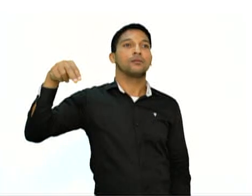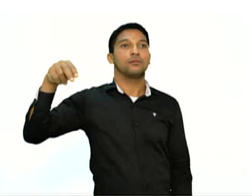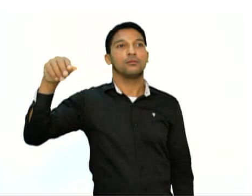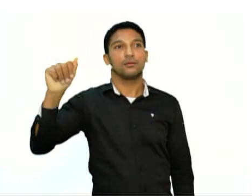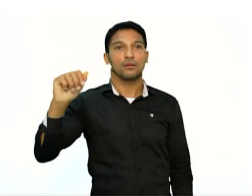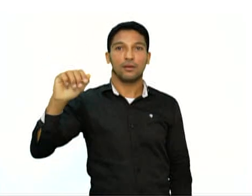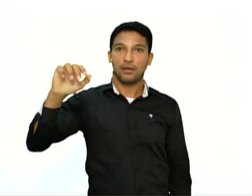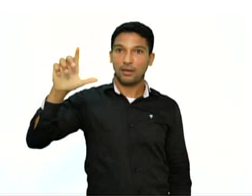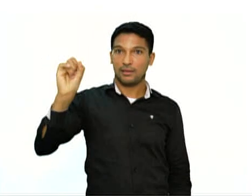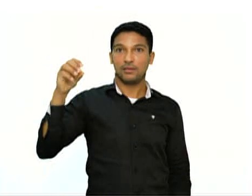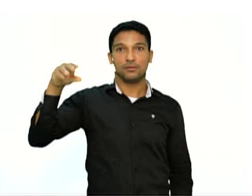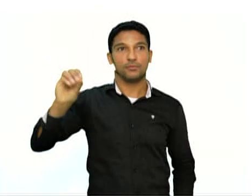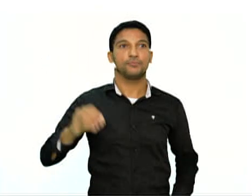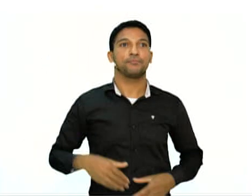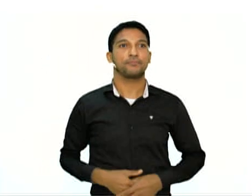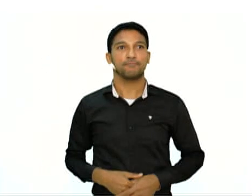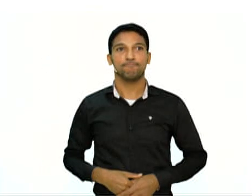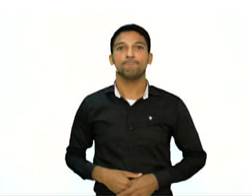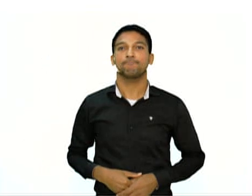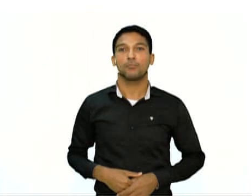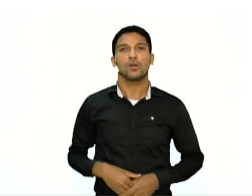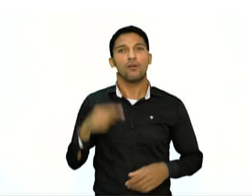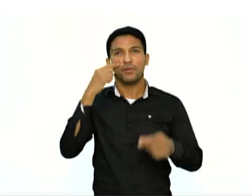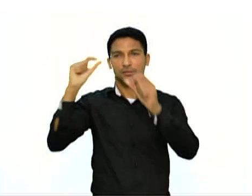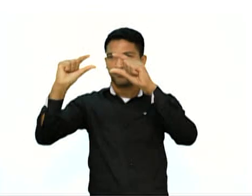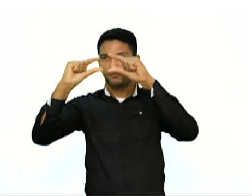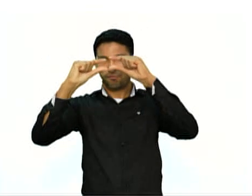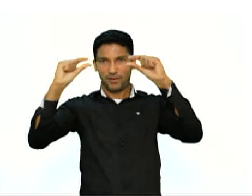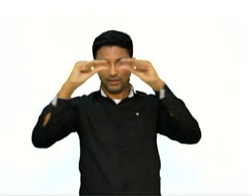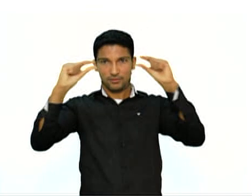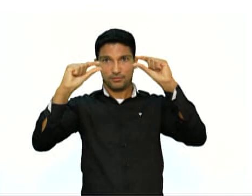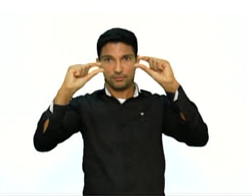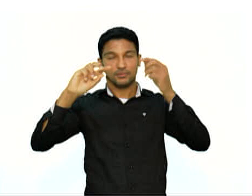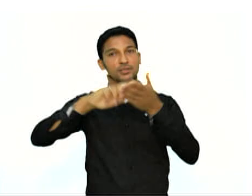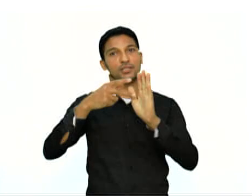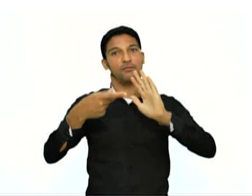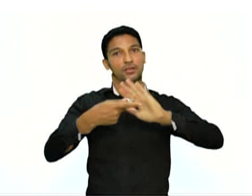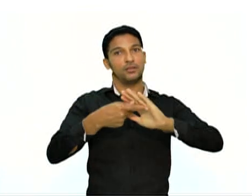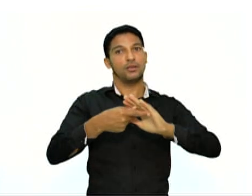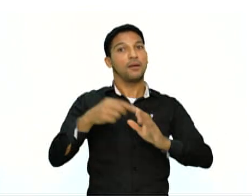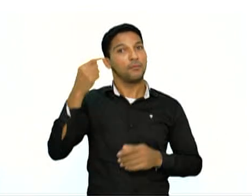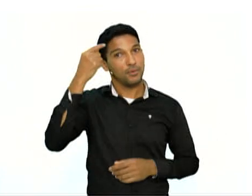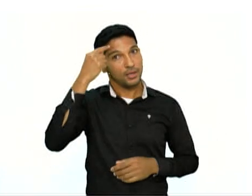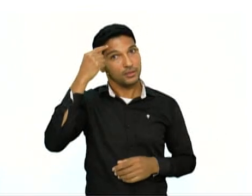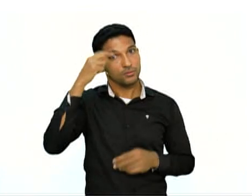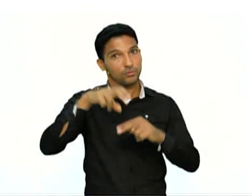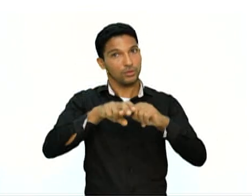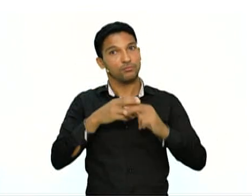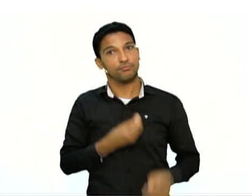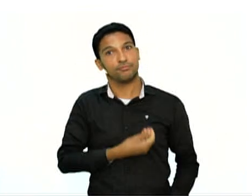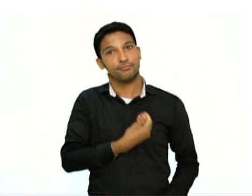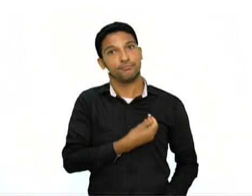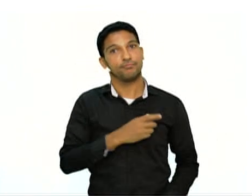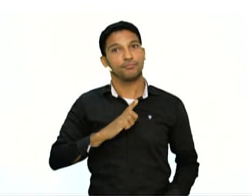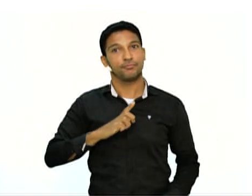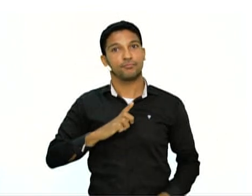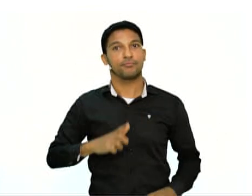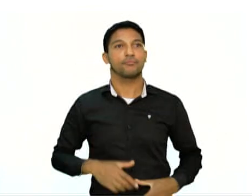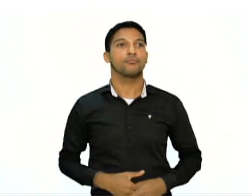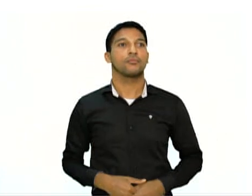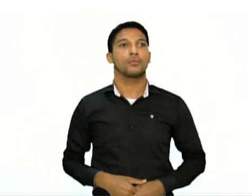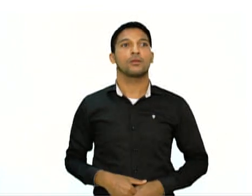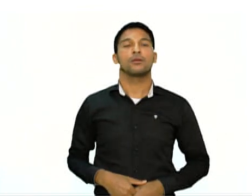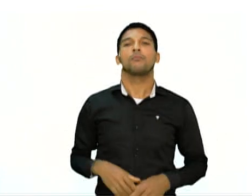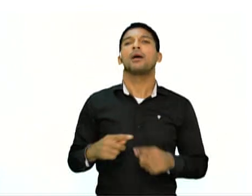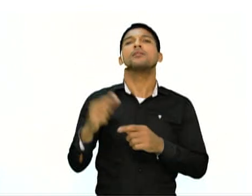primeira certeza, que é essa, cogito ergo sum, penso logo existo, intuição do cogito, o eu pensante, quais outras